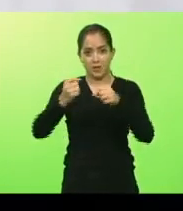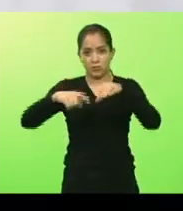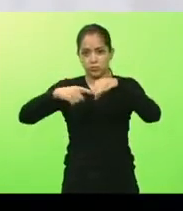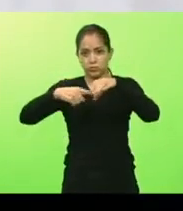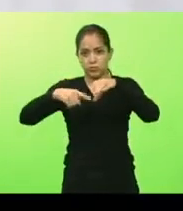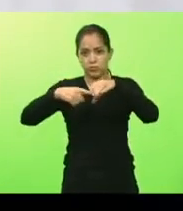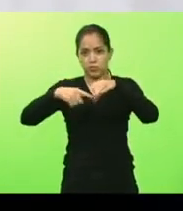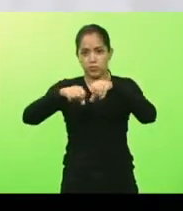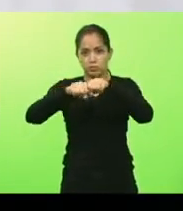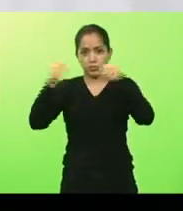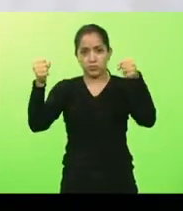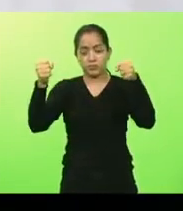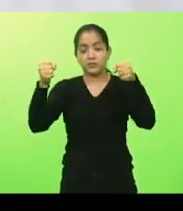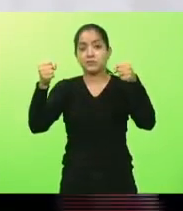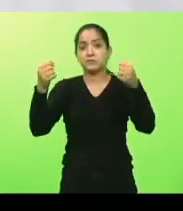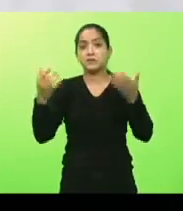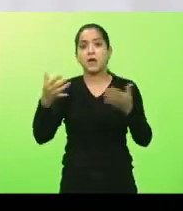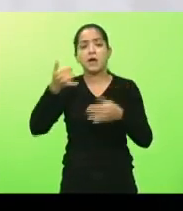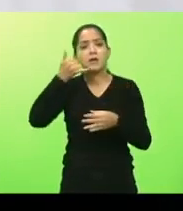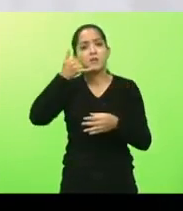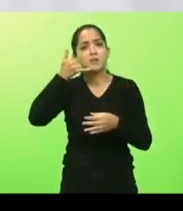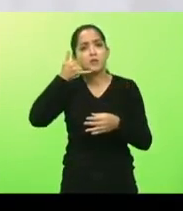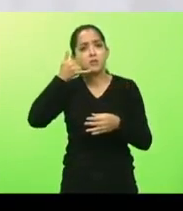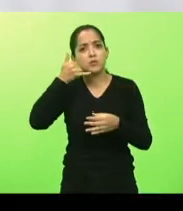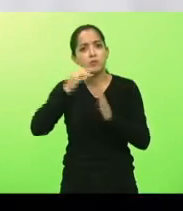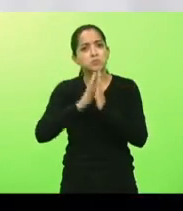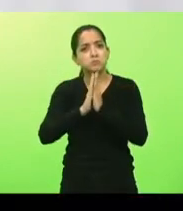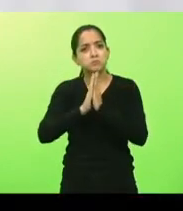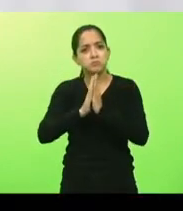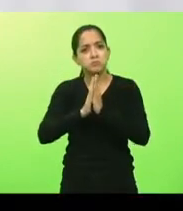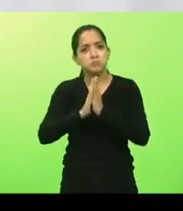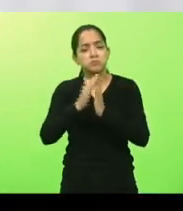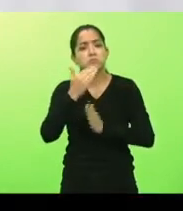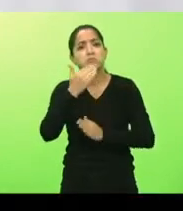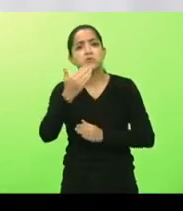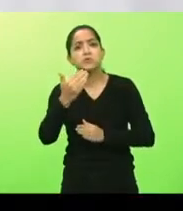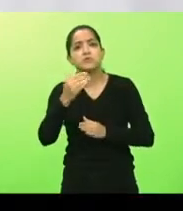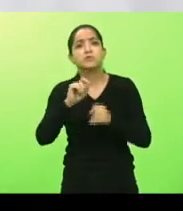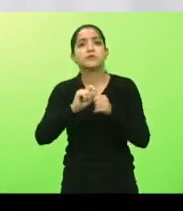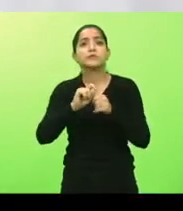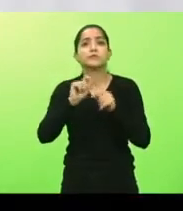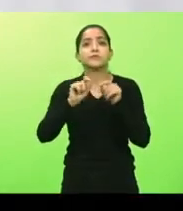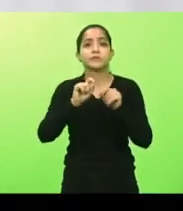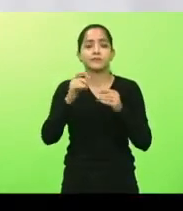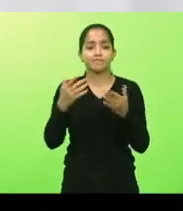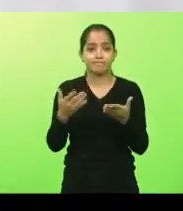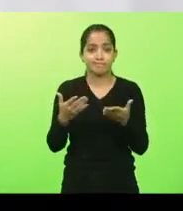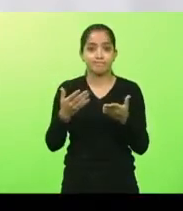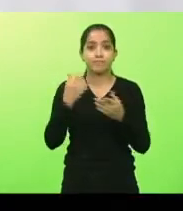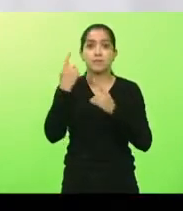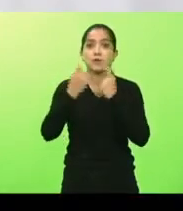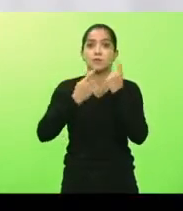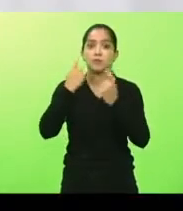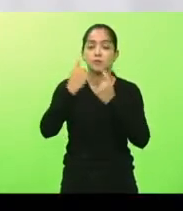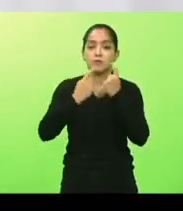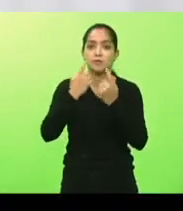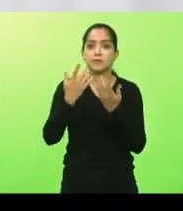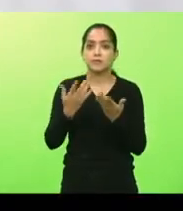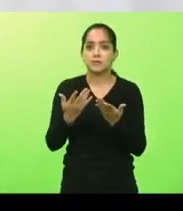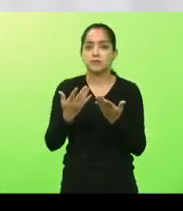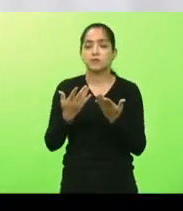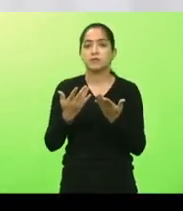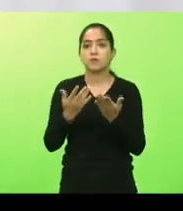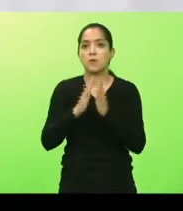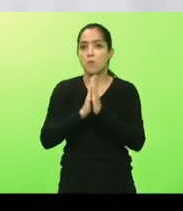local. E aí ele me liga hoje pela manhã: pelo amor de Deus, deputados, o que que a gente vai fazer? Então, existe uma preocupação muito grande e eu faço aqui